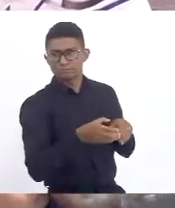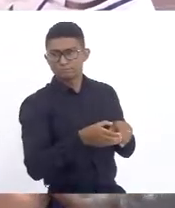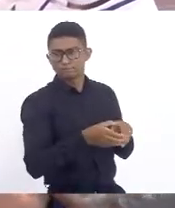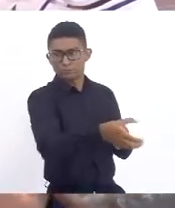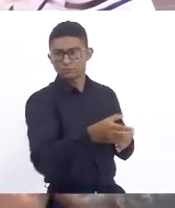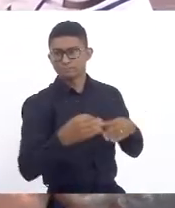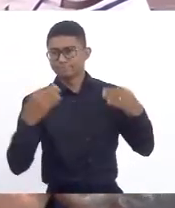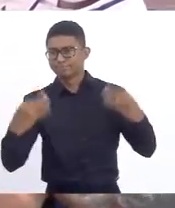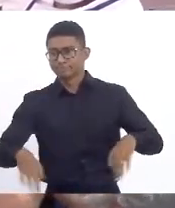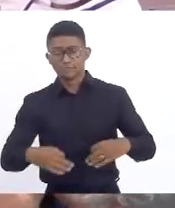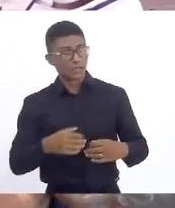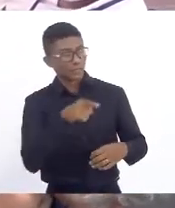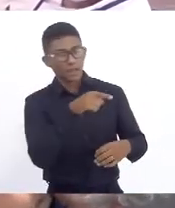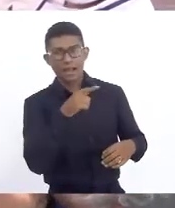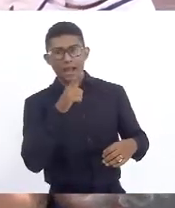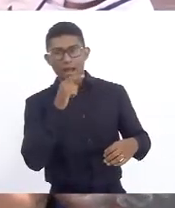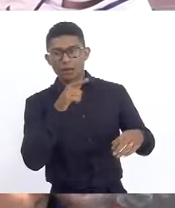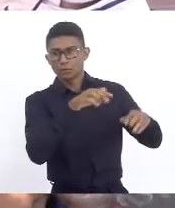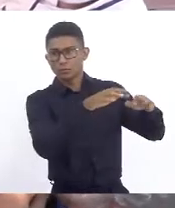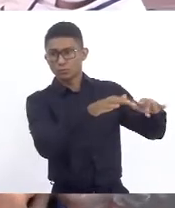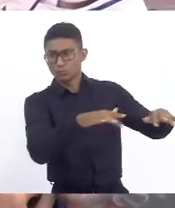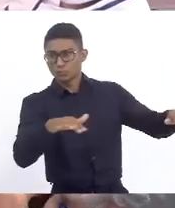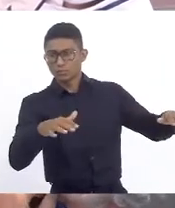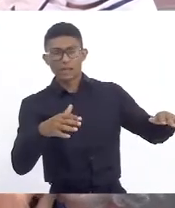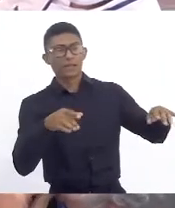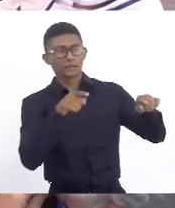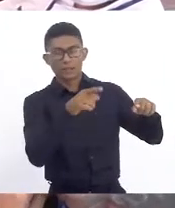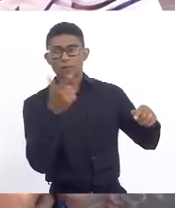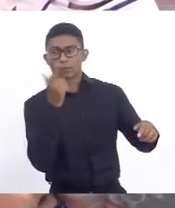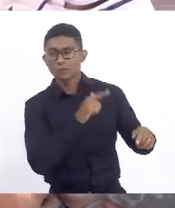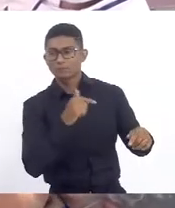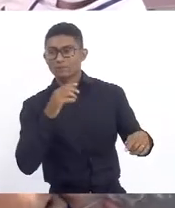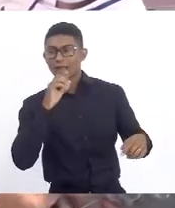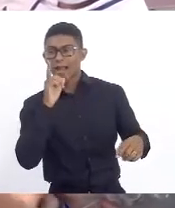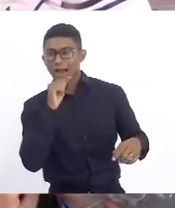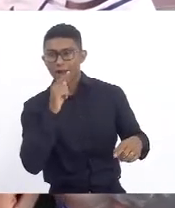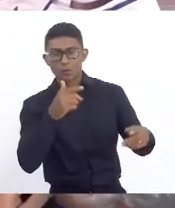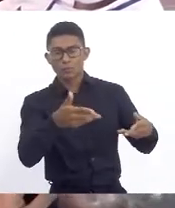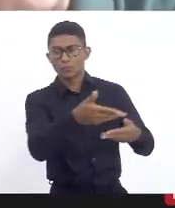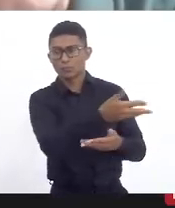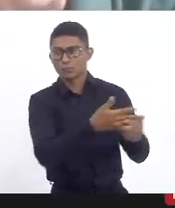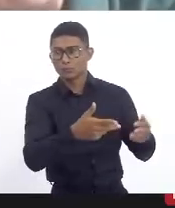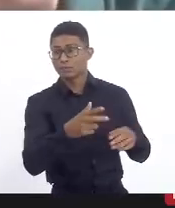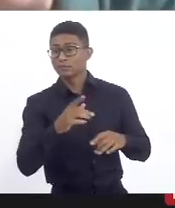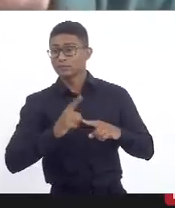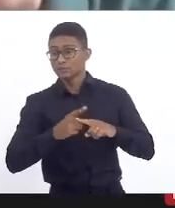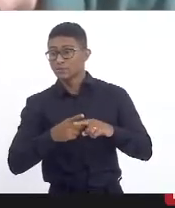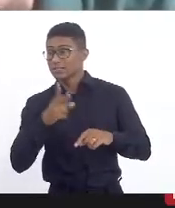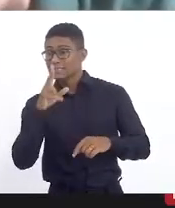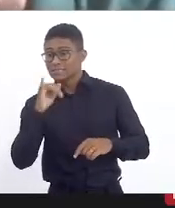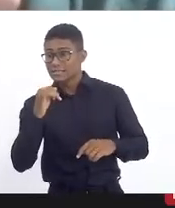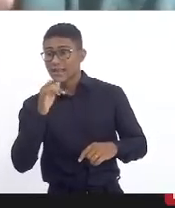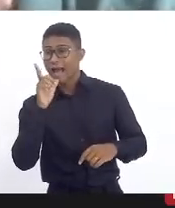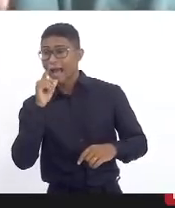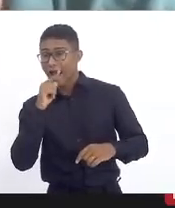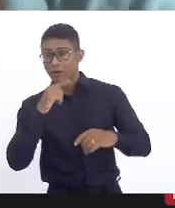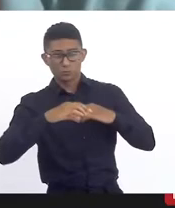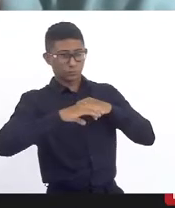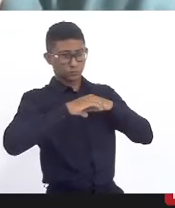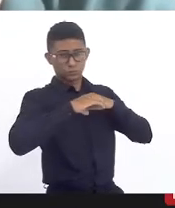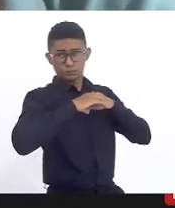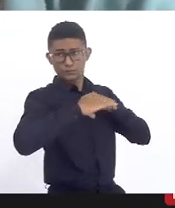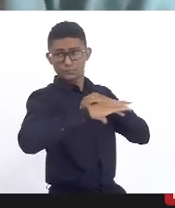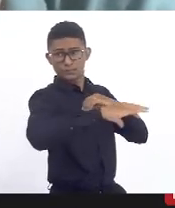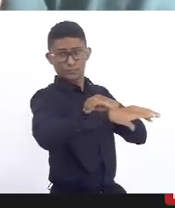lagoa ela melhore a circulação hídrica. Se você fizer um bombeamento mal feito, botando circulação hídrica numa parte da lagoa e a outra